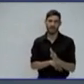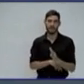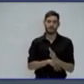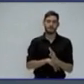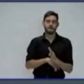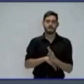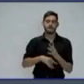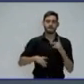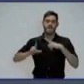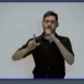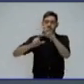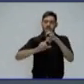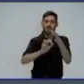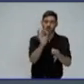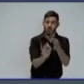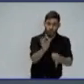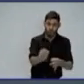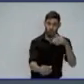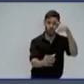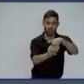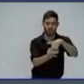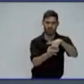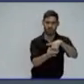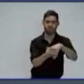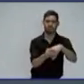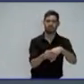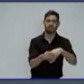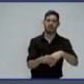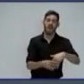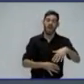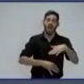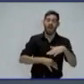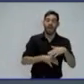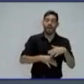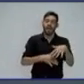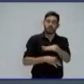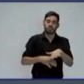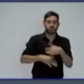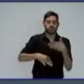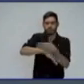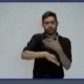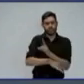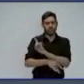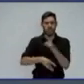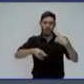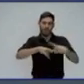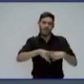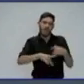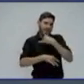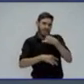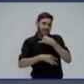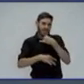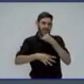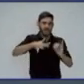ataques sofridos pela Justiça Eleitoral. Cenário no qual não entramos, porque instituições como o Congresso,